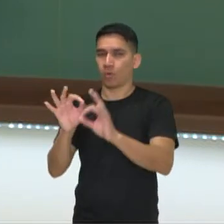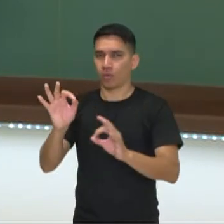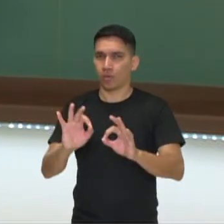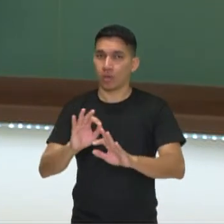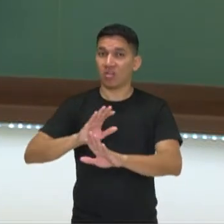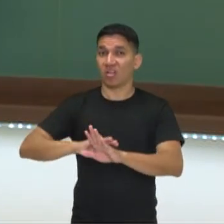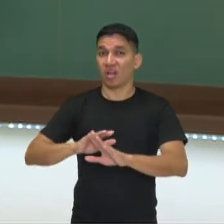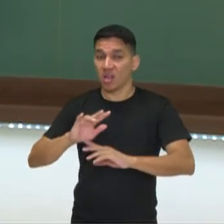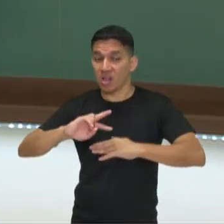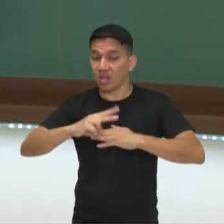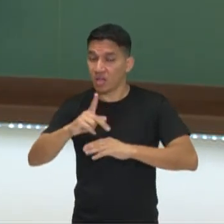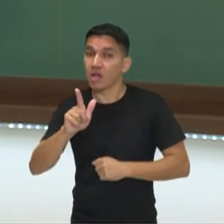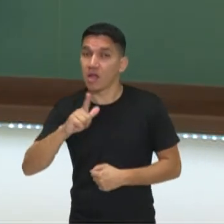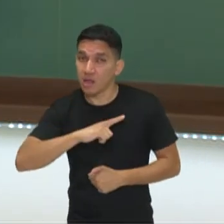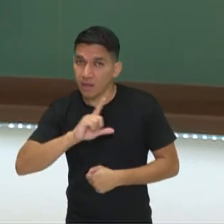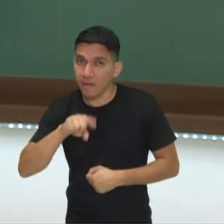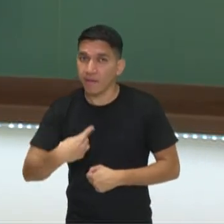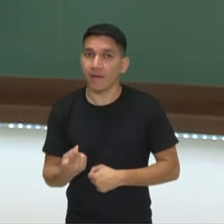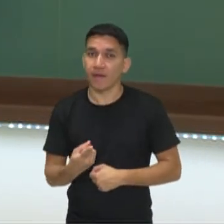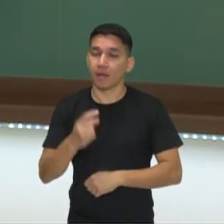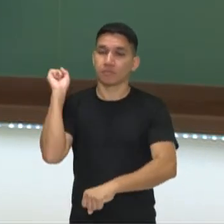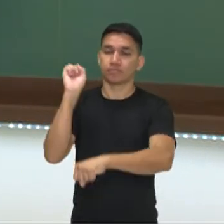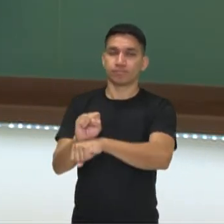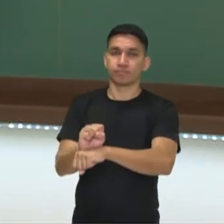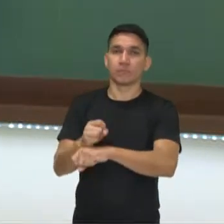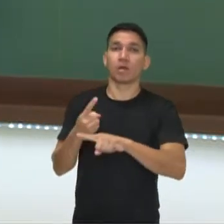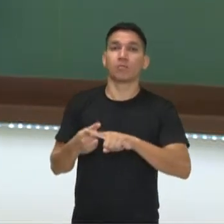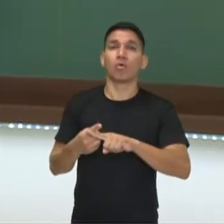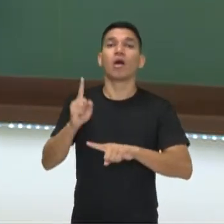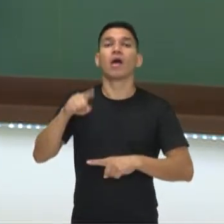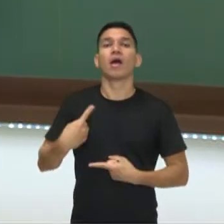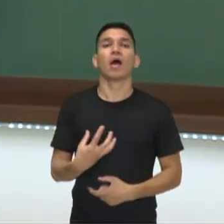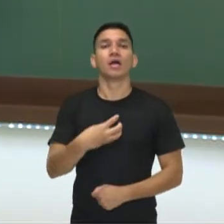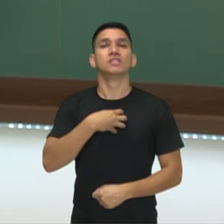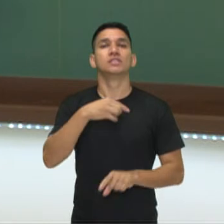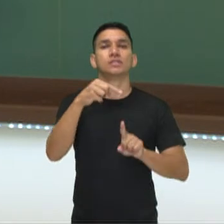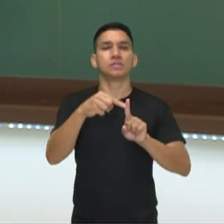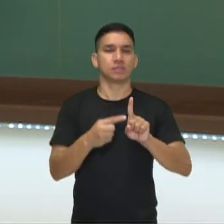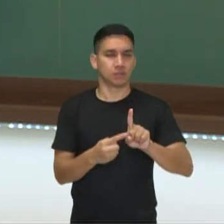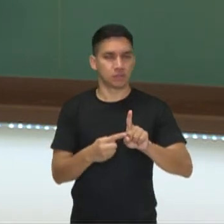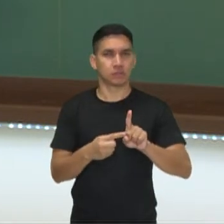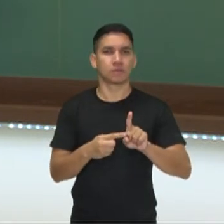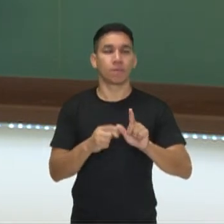barrados, né, porque são atividades contra o regime e são atividades que podem,